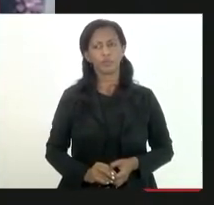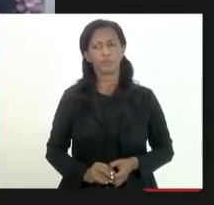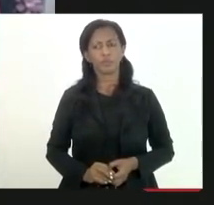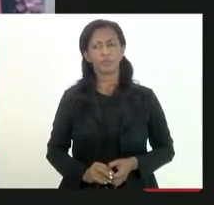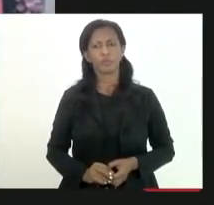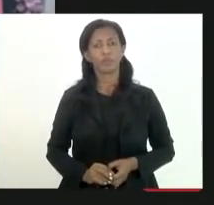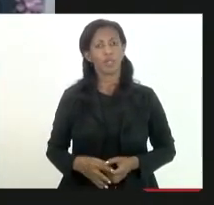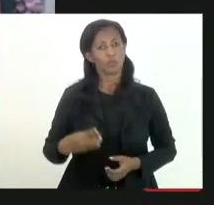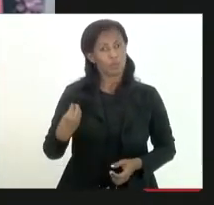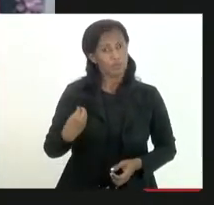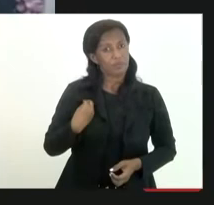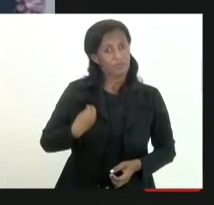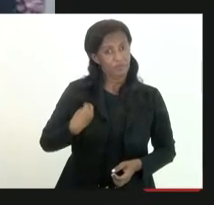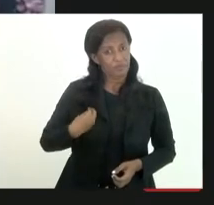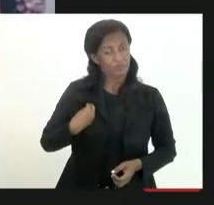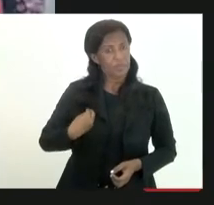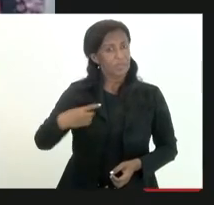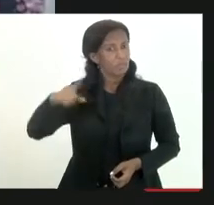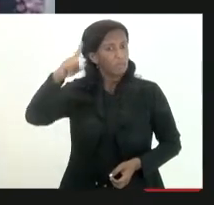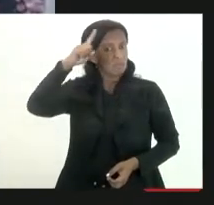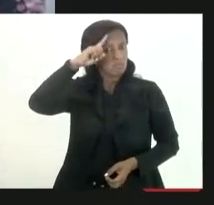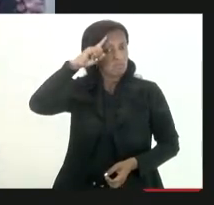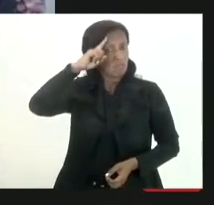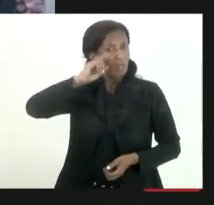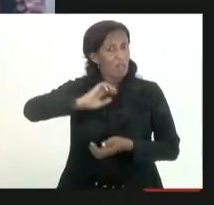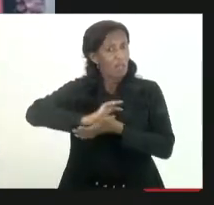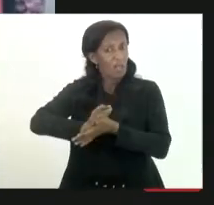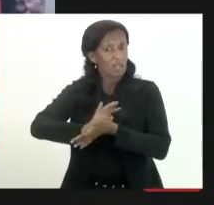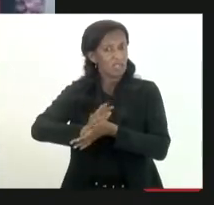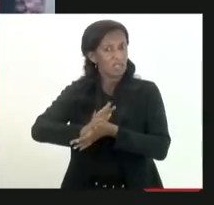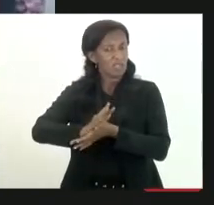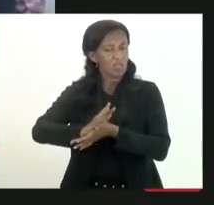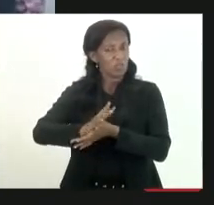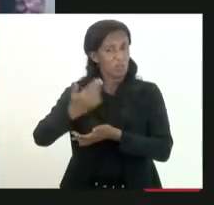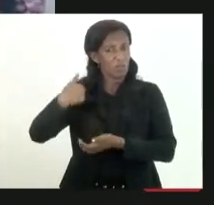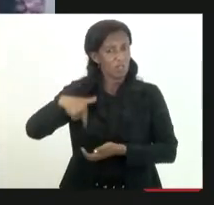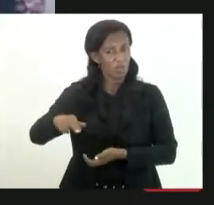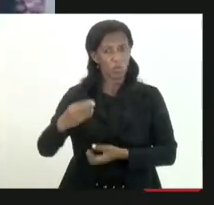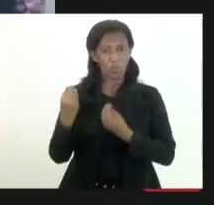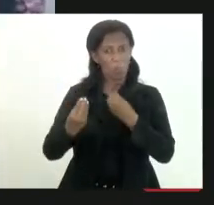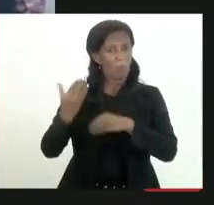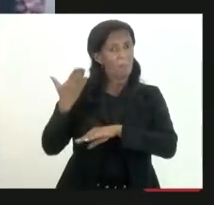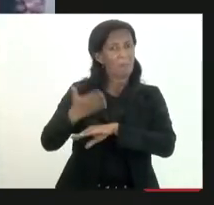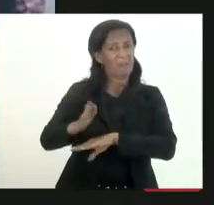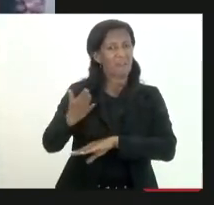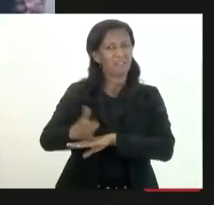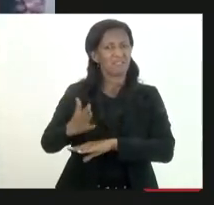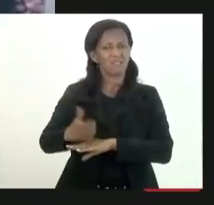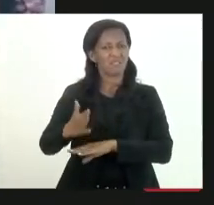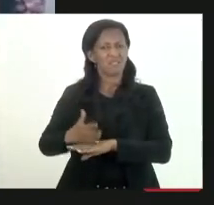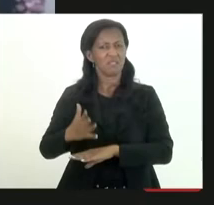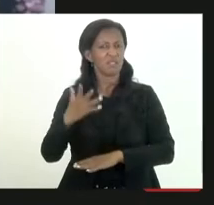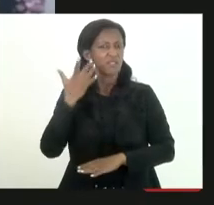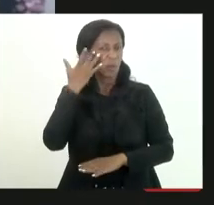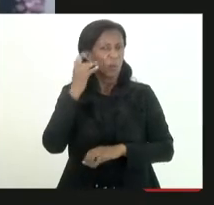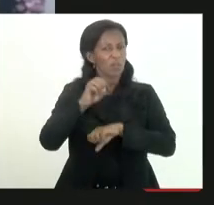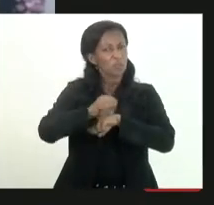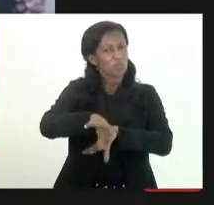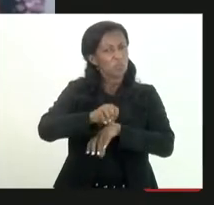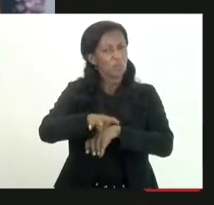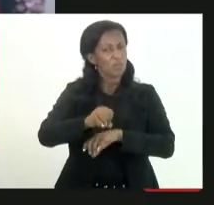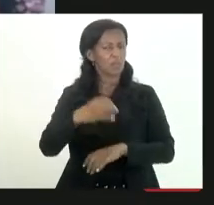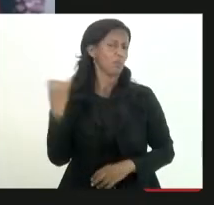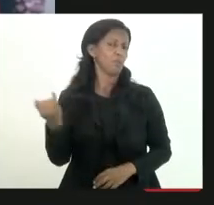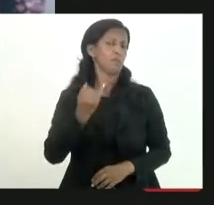na sua vida diária, o racismo religioso como prática. Então, eu acho que a educação é um papel fundamental nesse